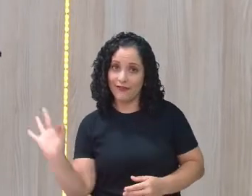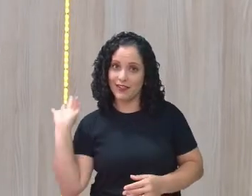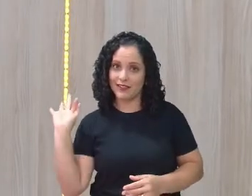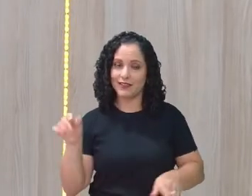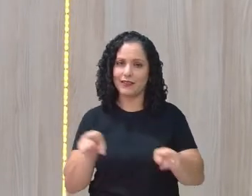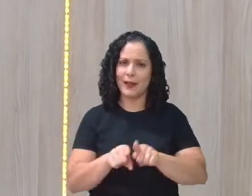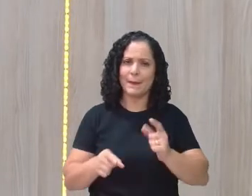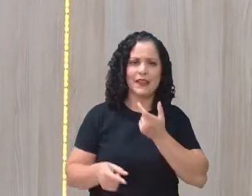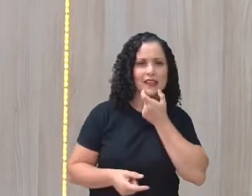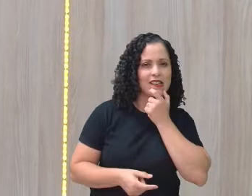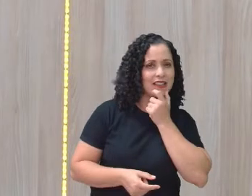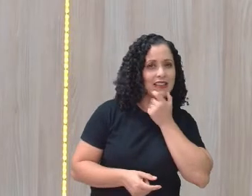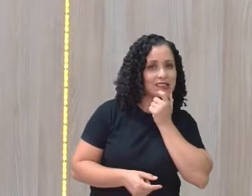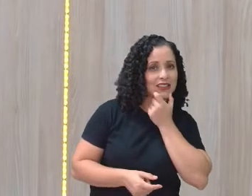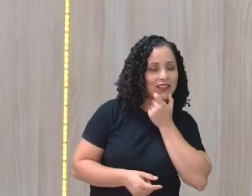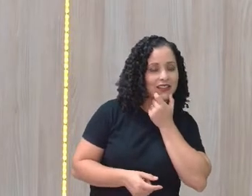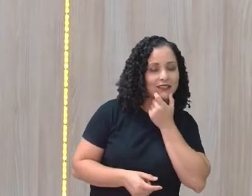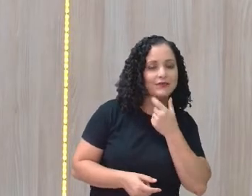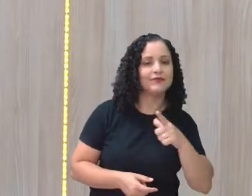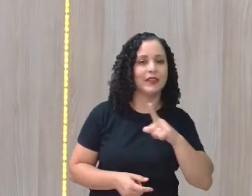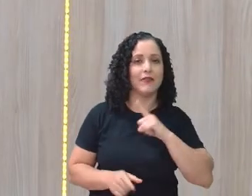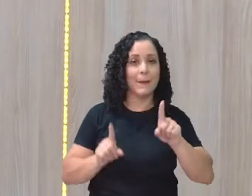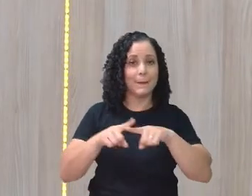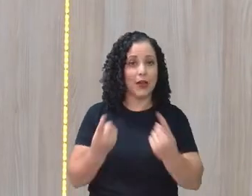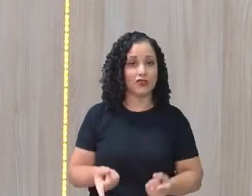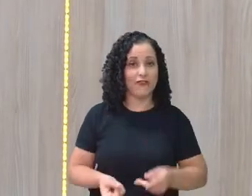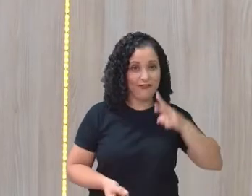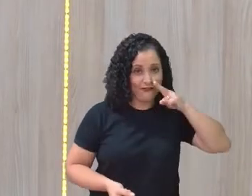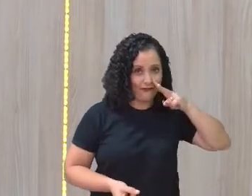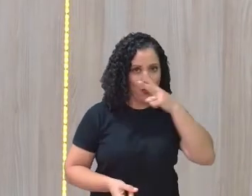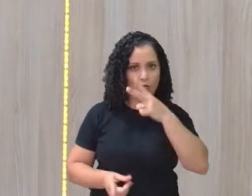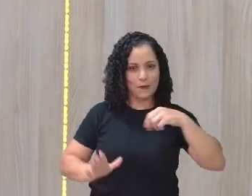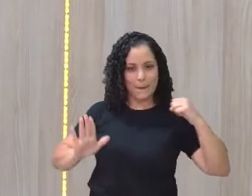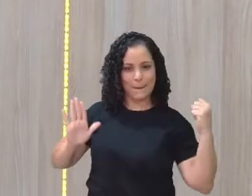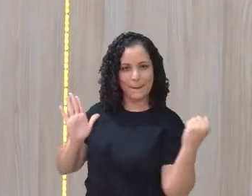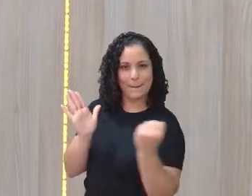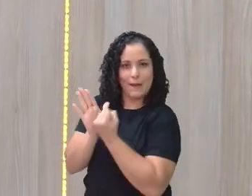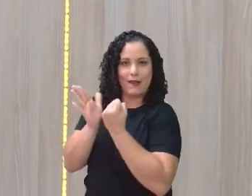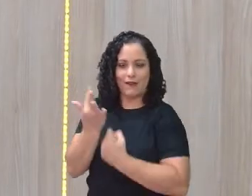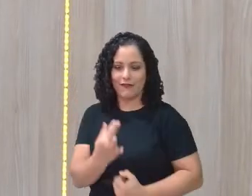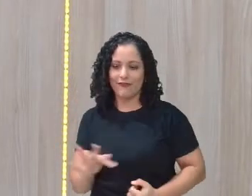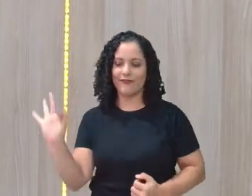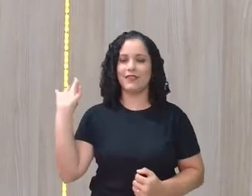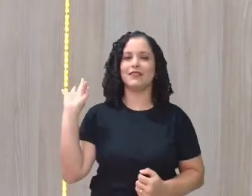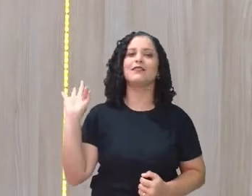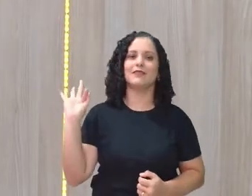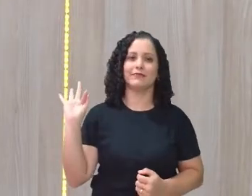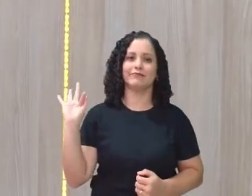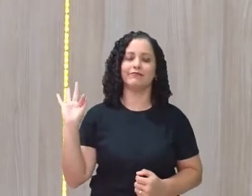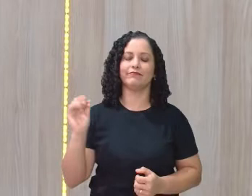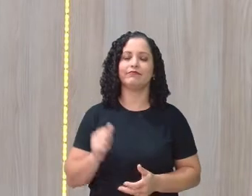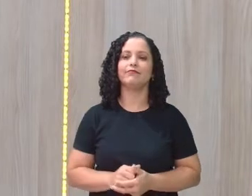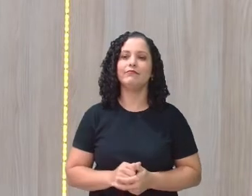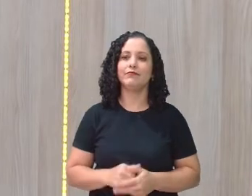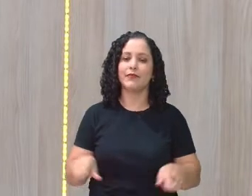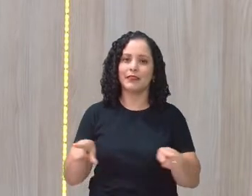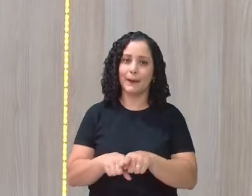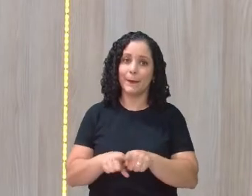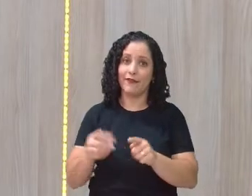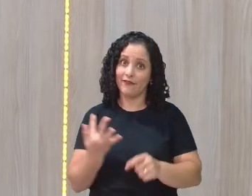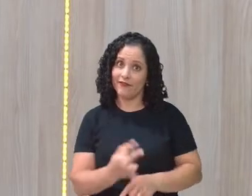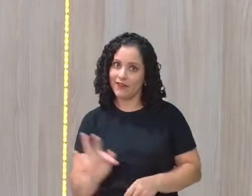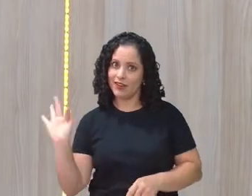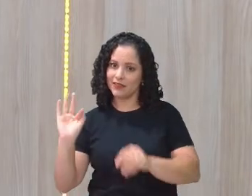Inglaterra também teve, mas ficou muito marcado assim fortemente sua expressão na França e pelo